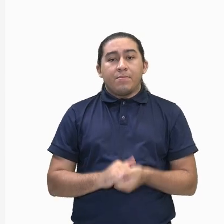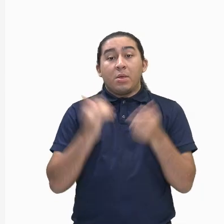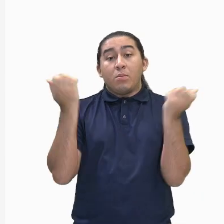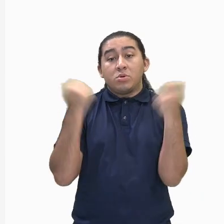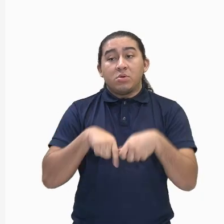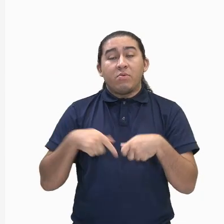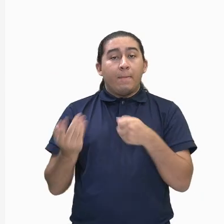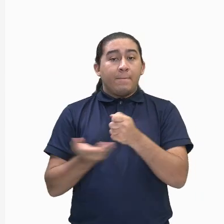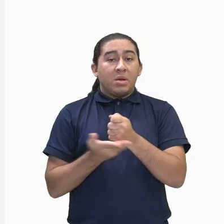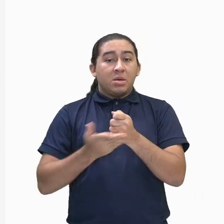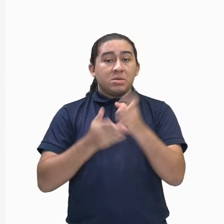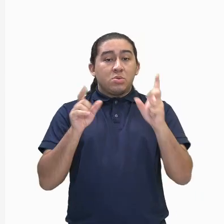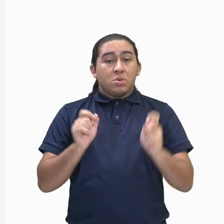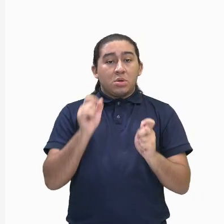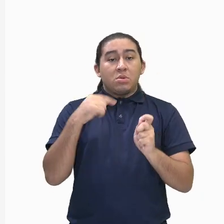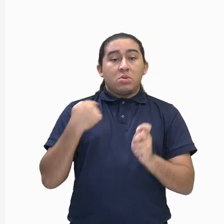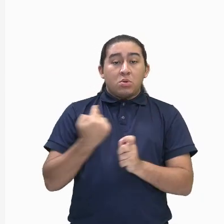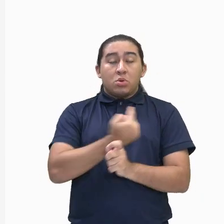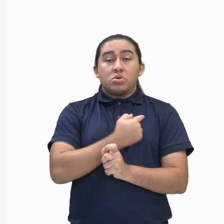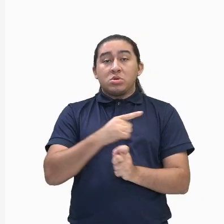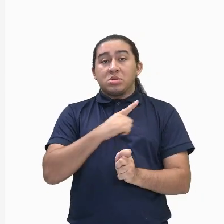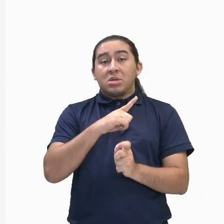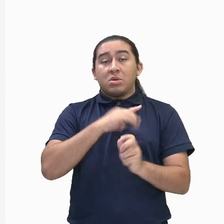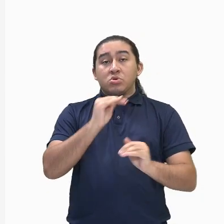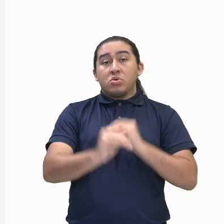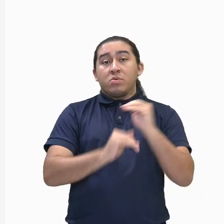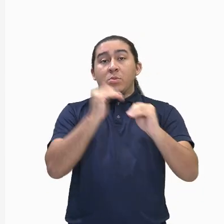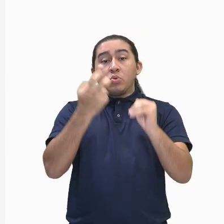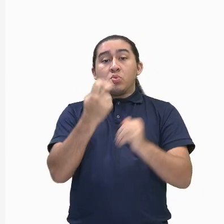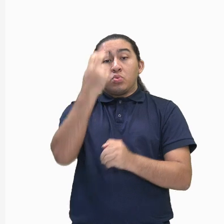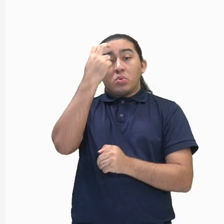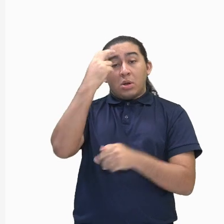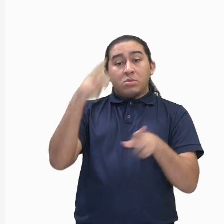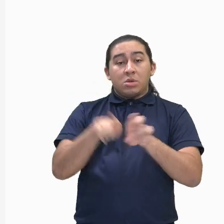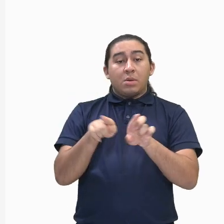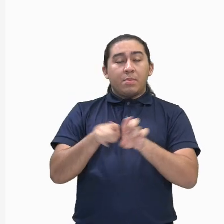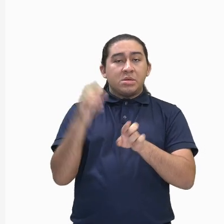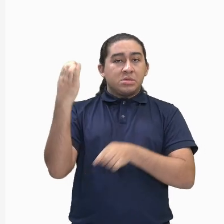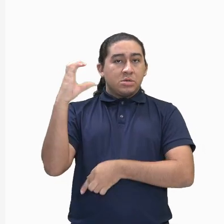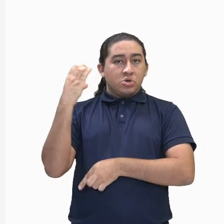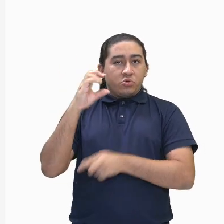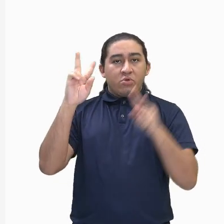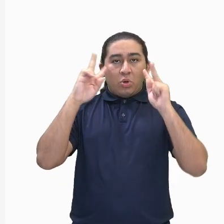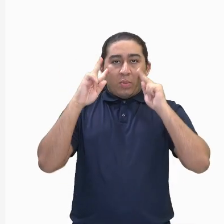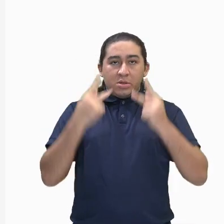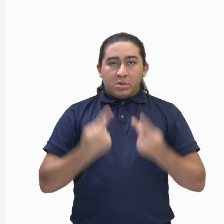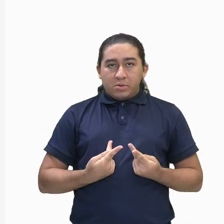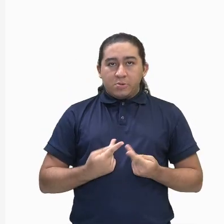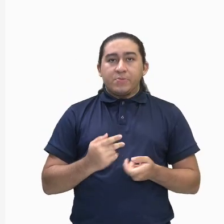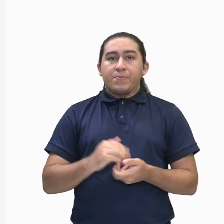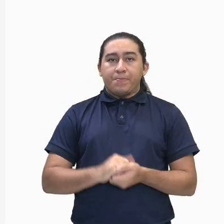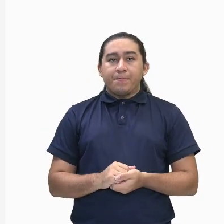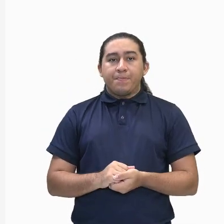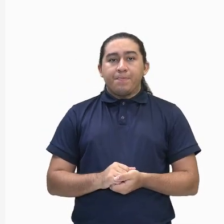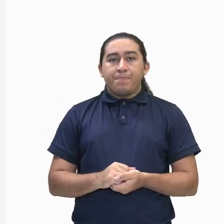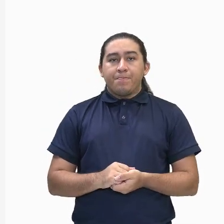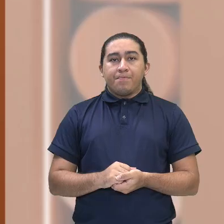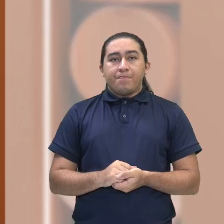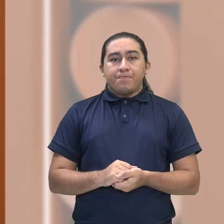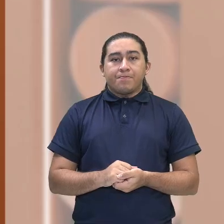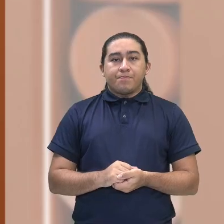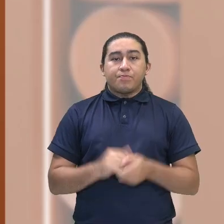servindo como base para o desenvolvimento cultural e científico da humanidade. Então podemos